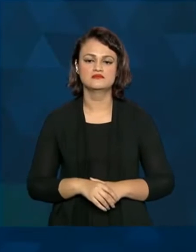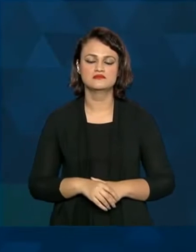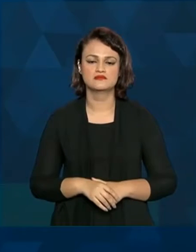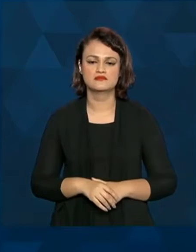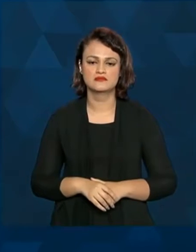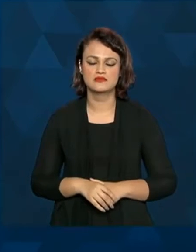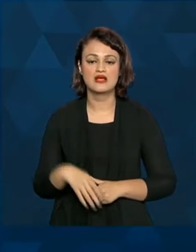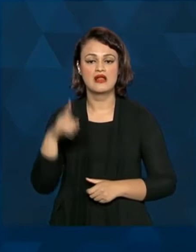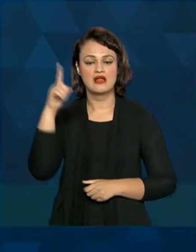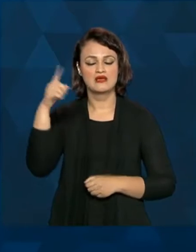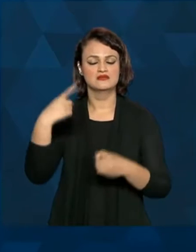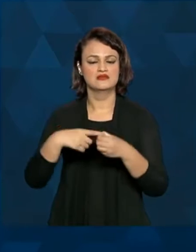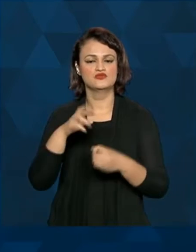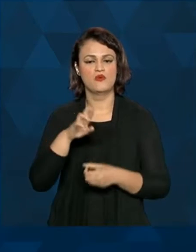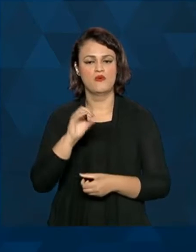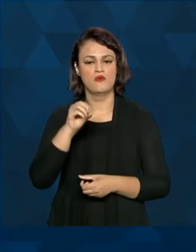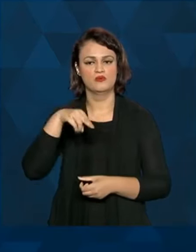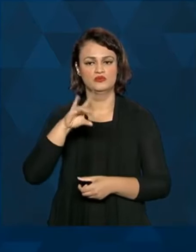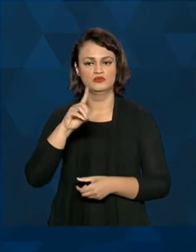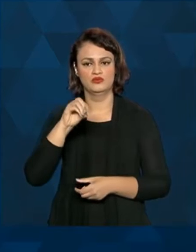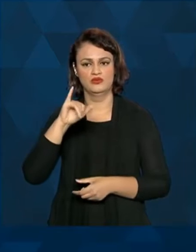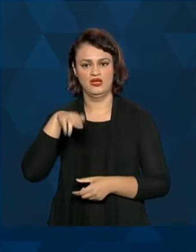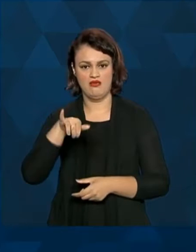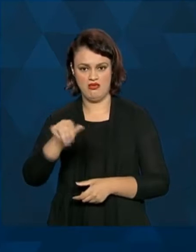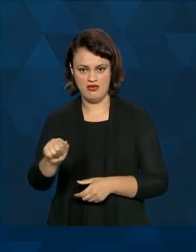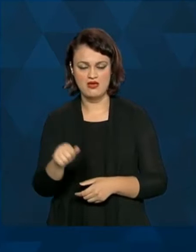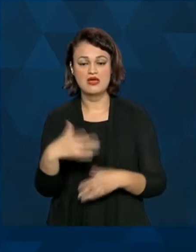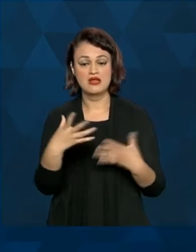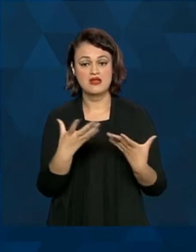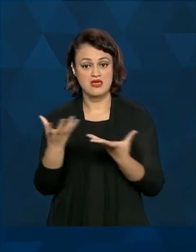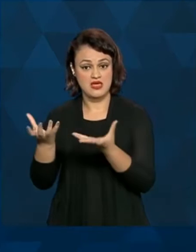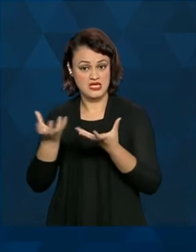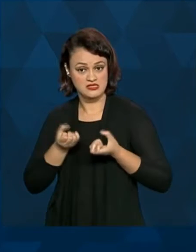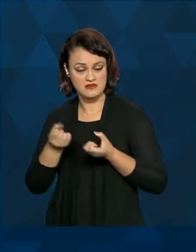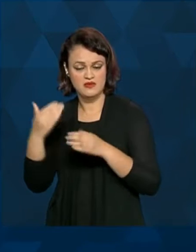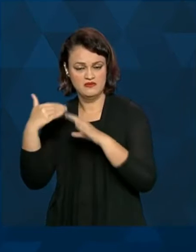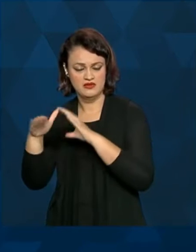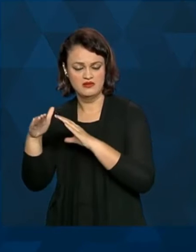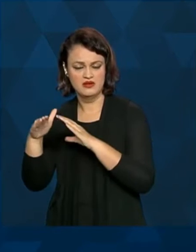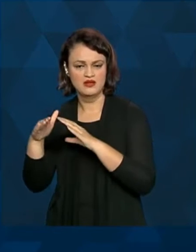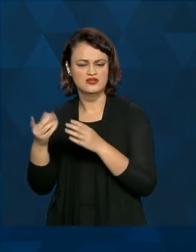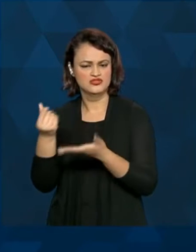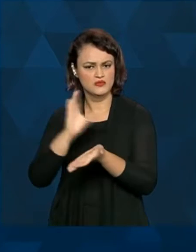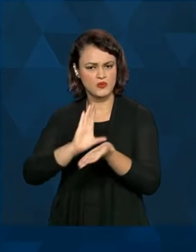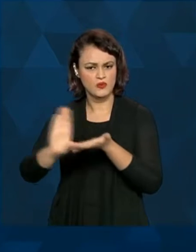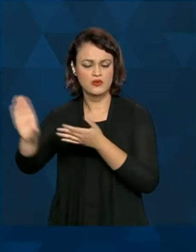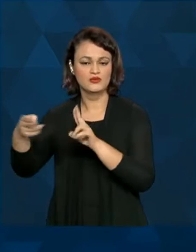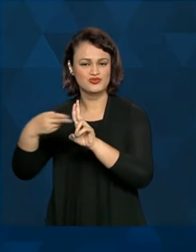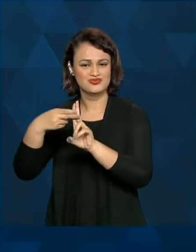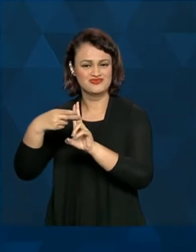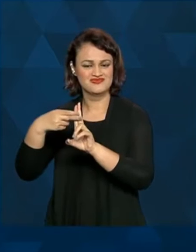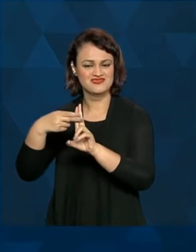O estado de Rondônia, ele recebeu como rotina, são aqueles recursos que o SUS